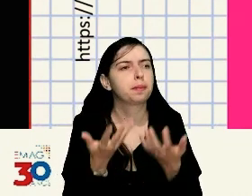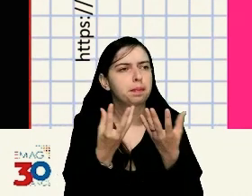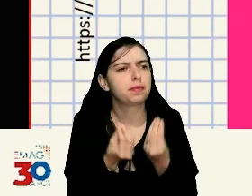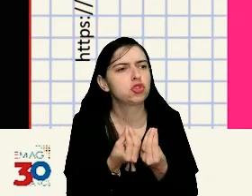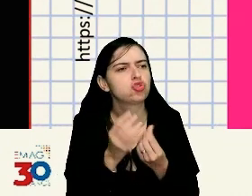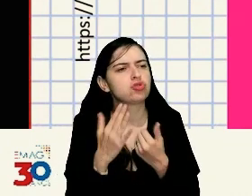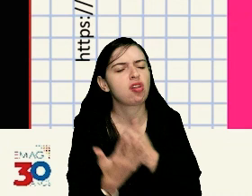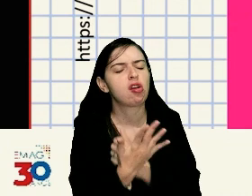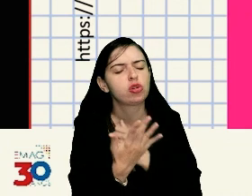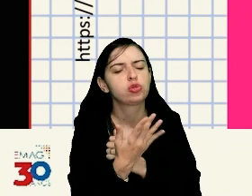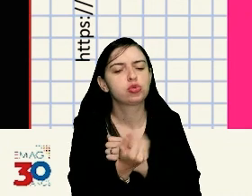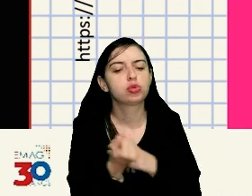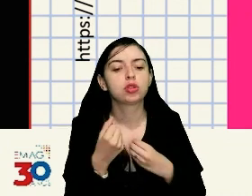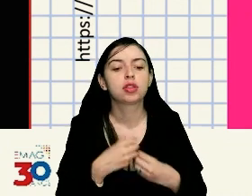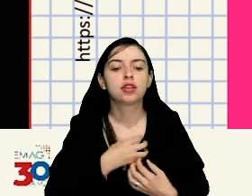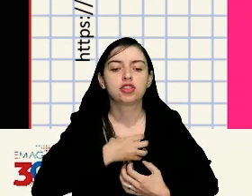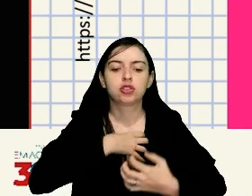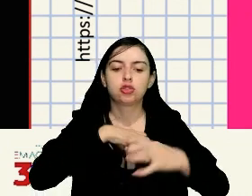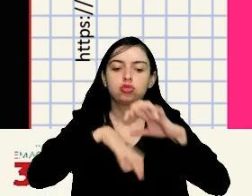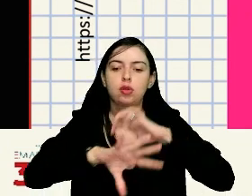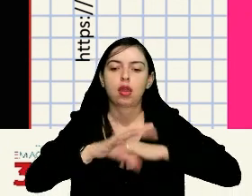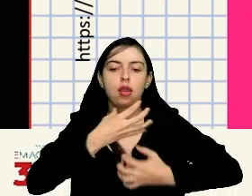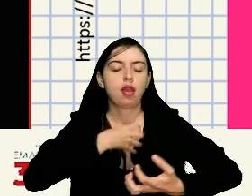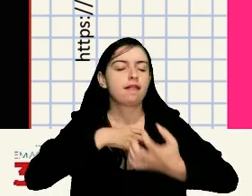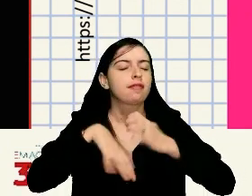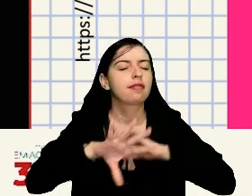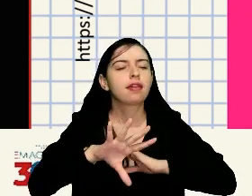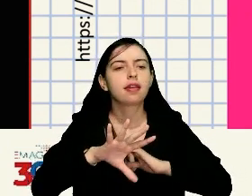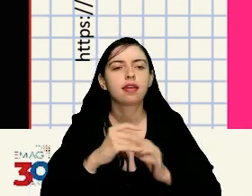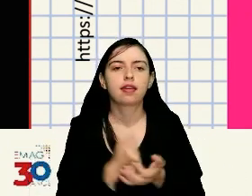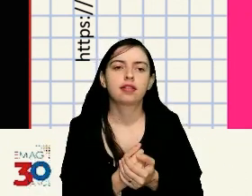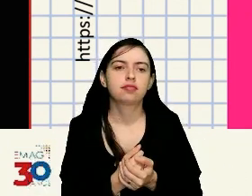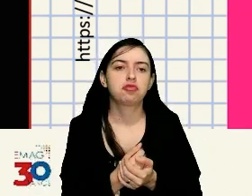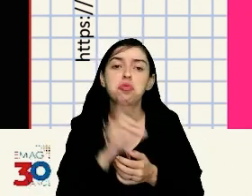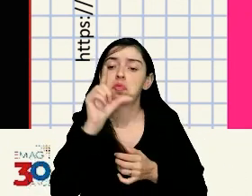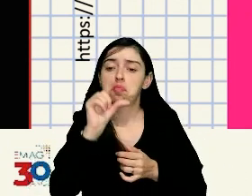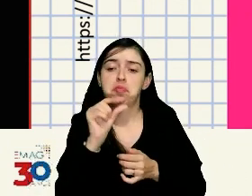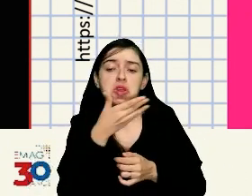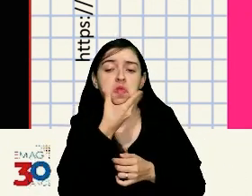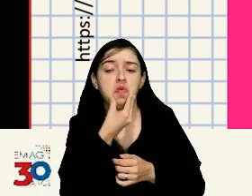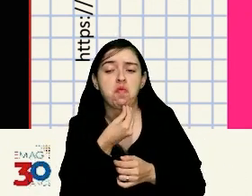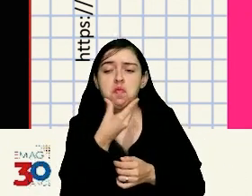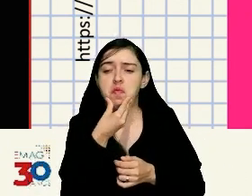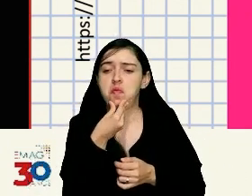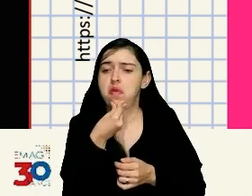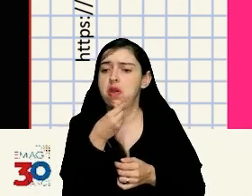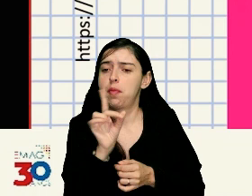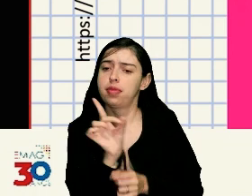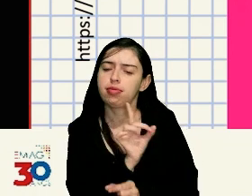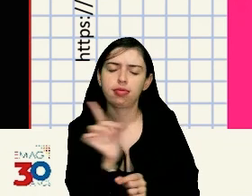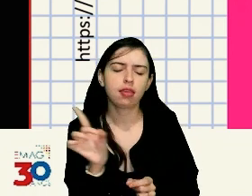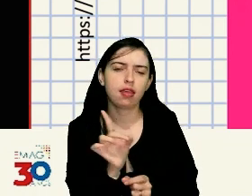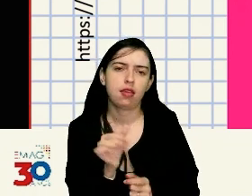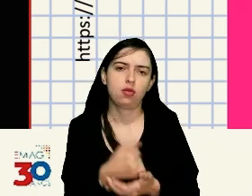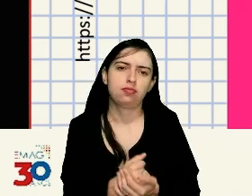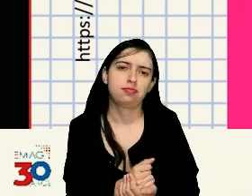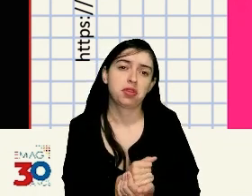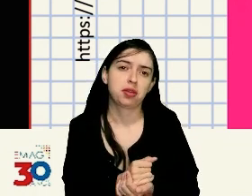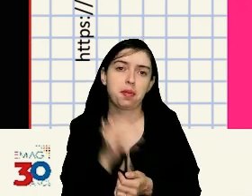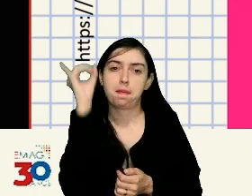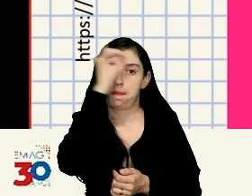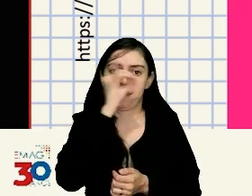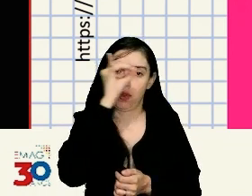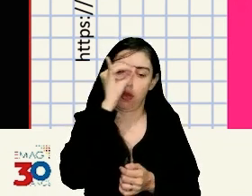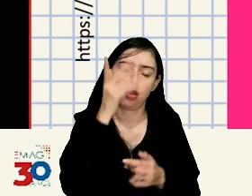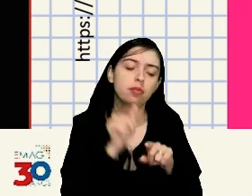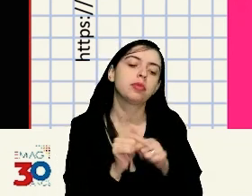disso faz nós menos homens, né? Eu acho que isso é eu sei que pode parecer bobo e simplista, mas eu acho que é extremamente importante a gente repetir